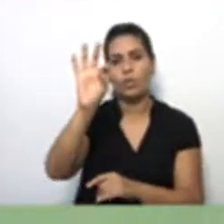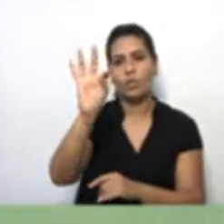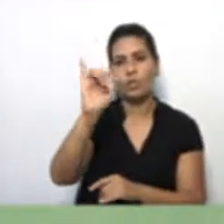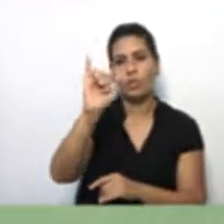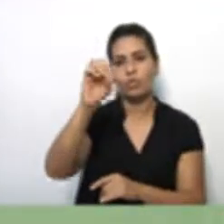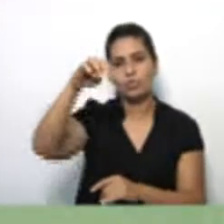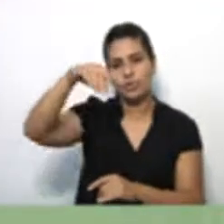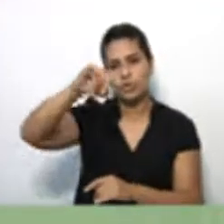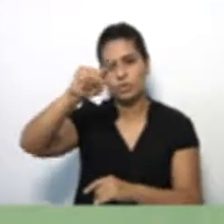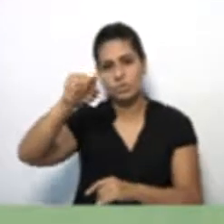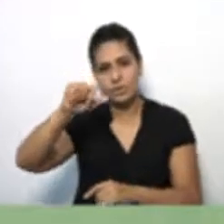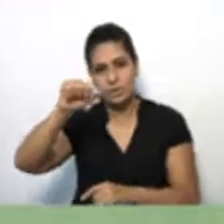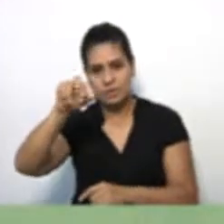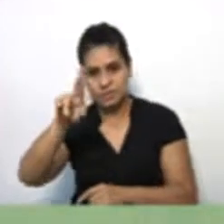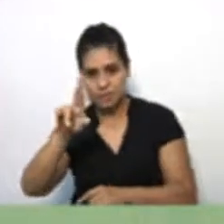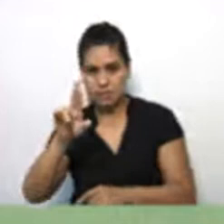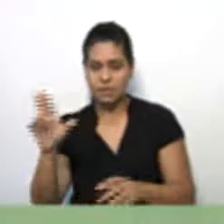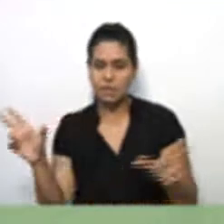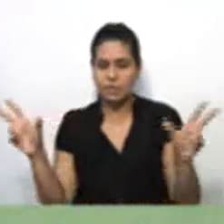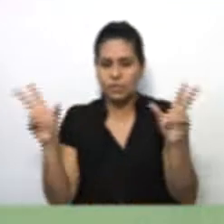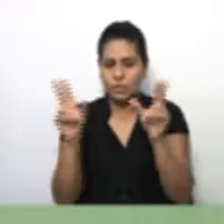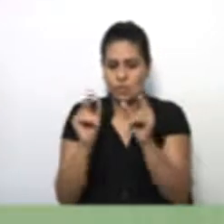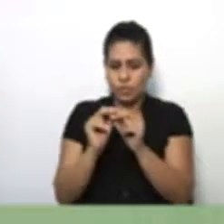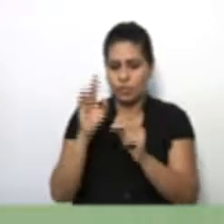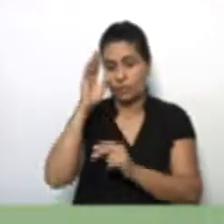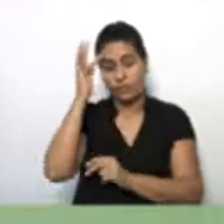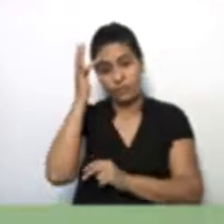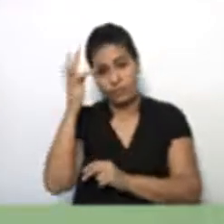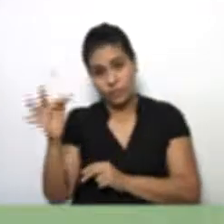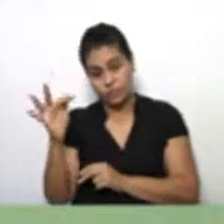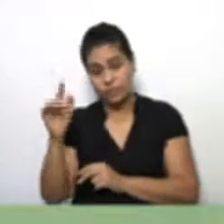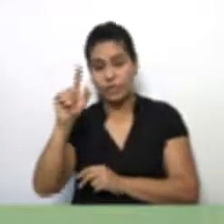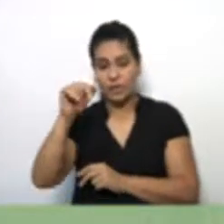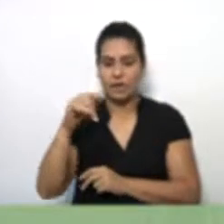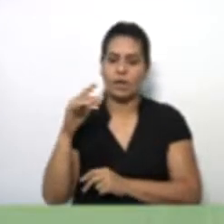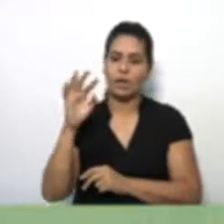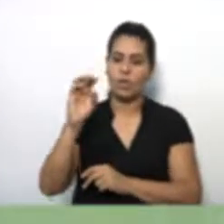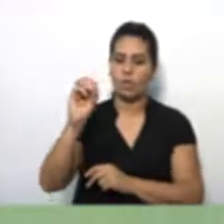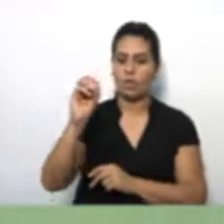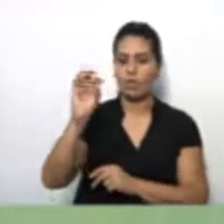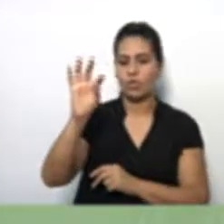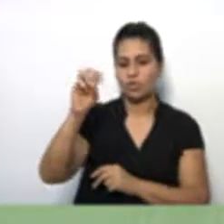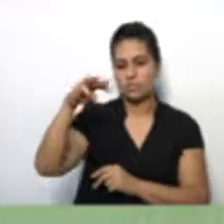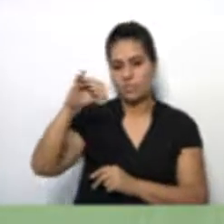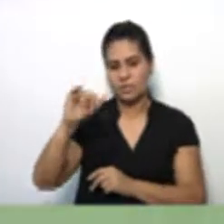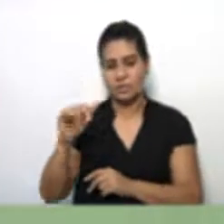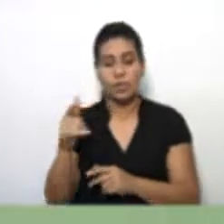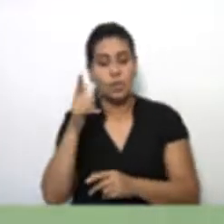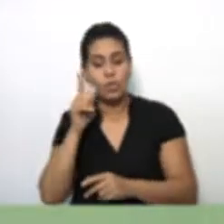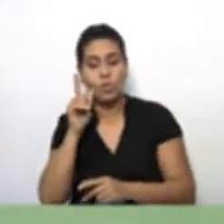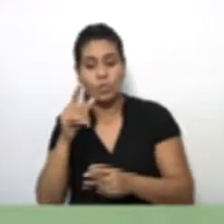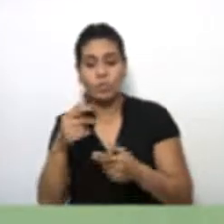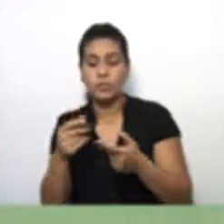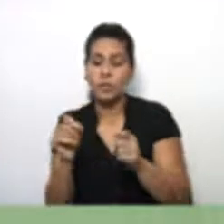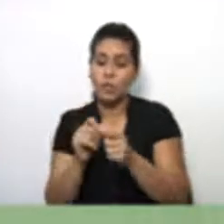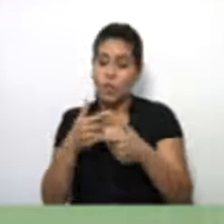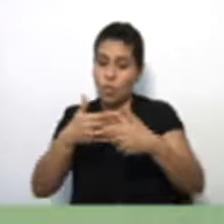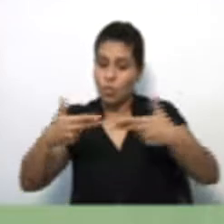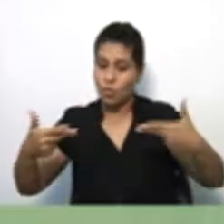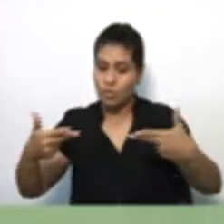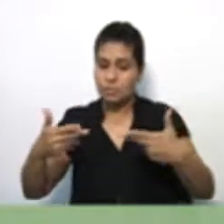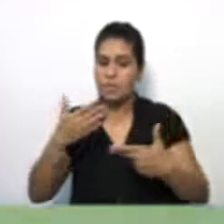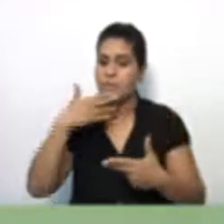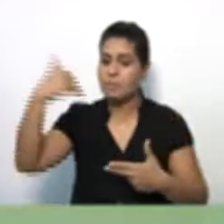processo decisório. Então, ó, resumindo, filosofia da otimização, criar meios para melhorar o desempenho. É por isso